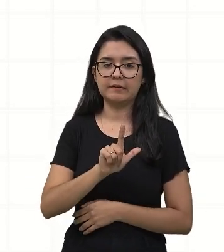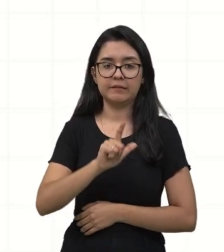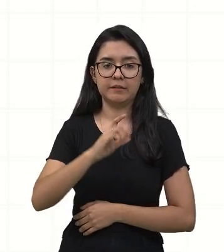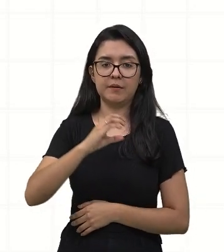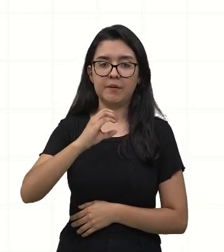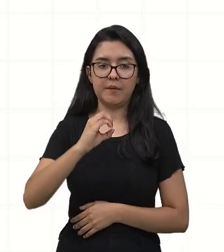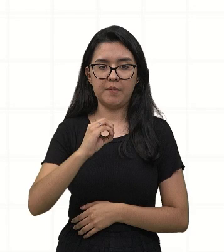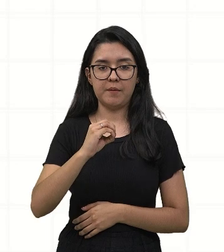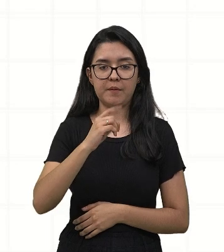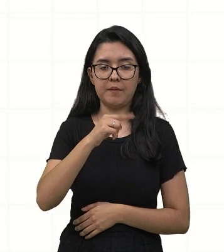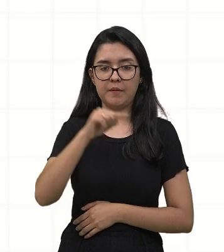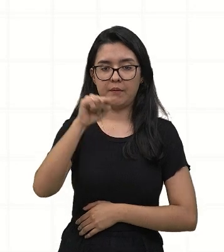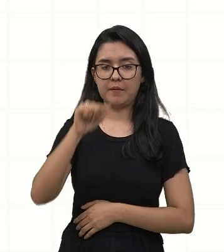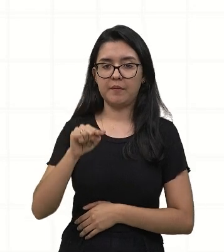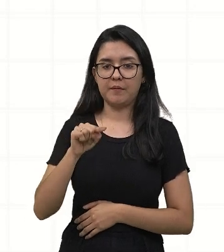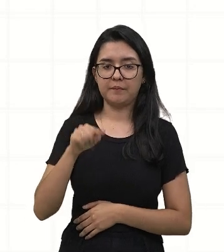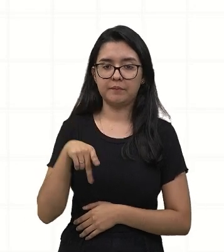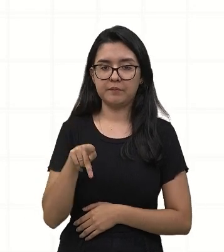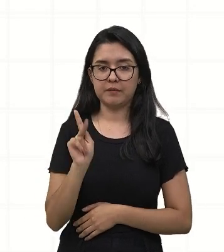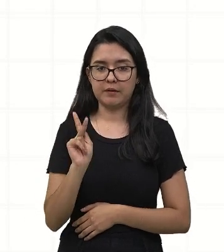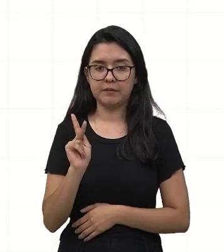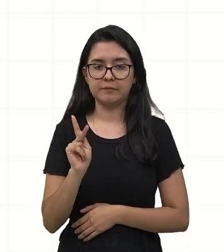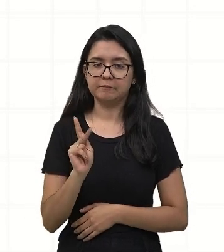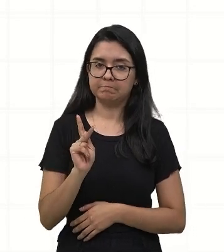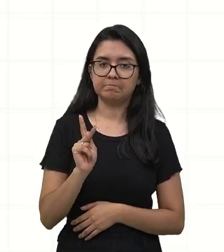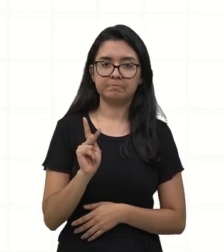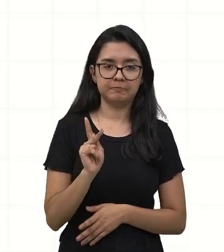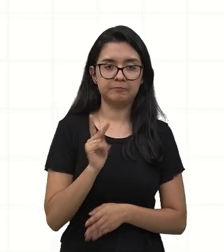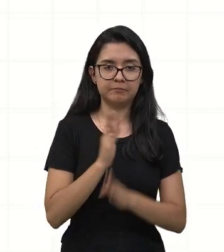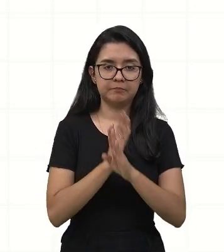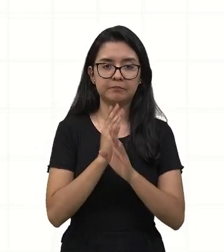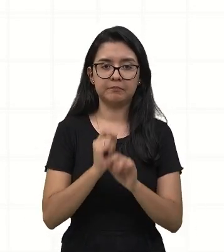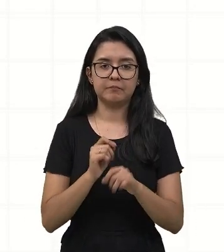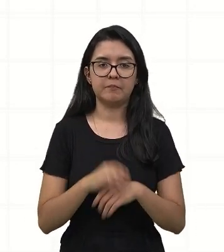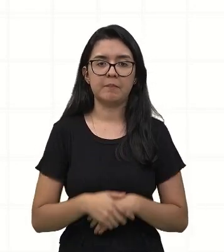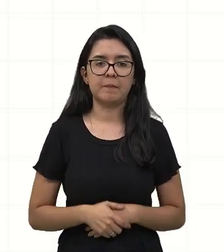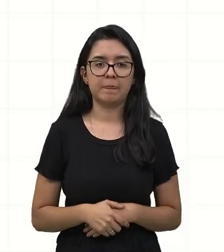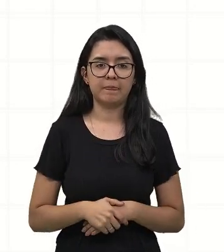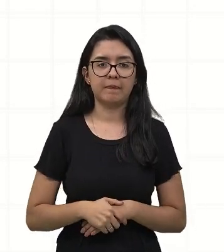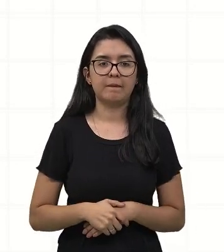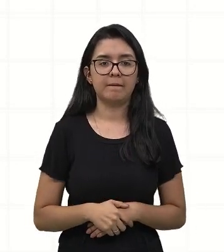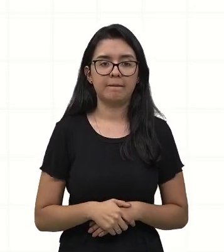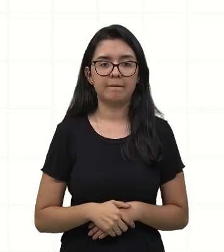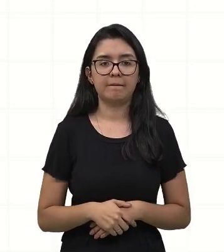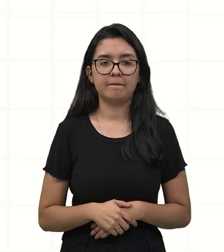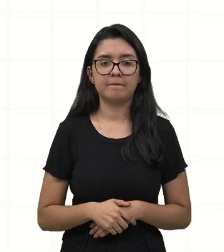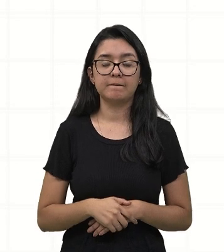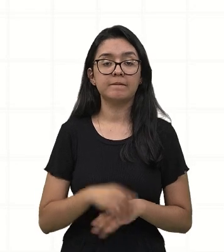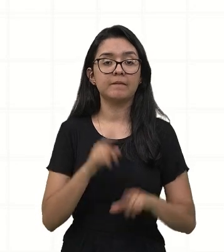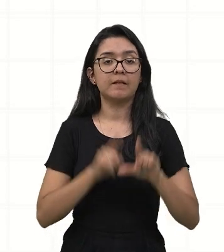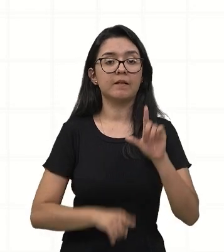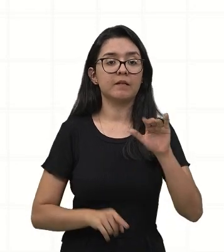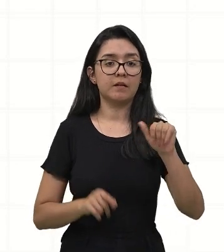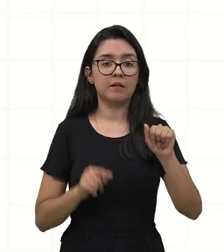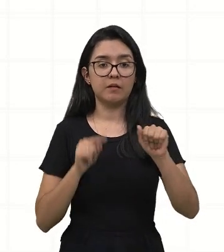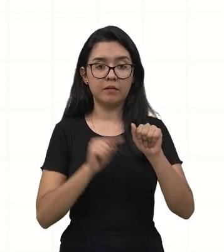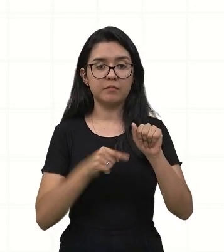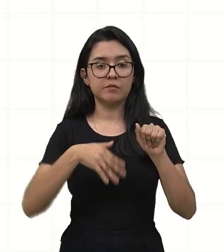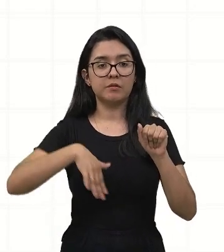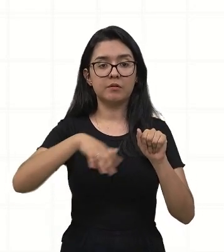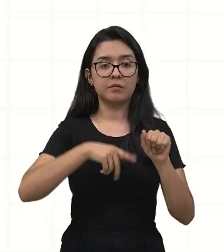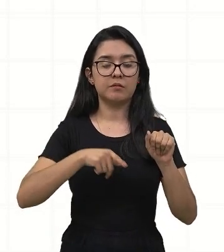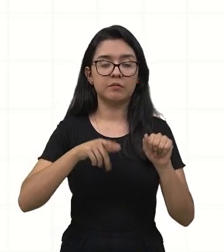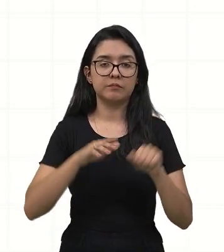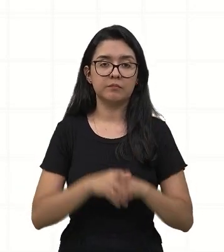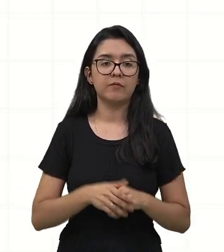LOK. Só vai fazer uma retificação aqui rapidinho na letra A, tá bom? Por quê? Porque, no geral, a forma